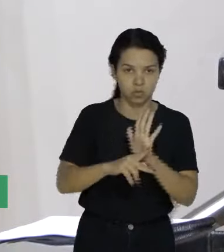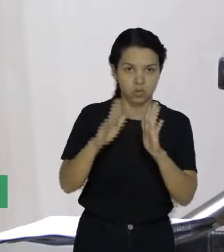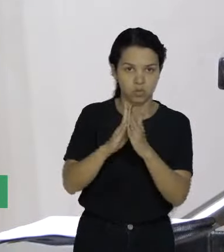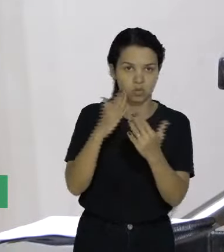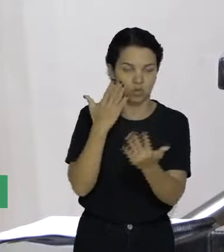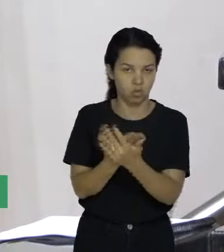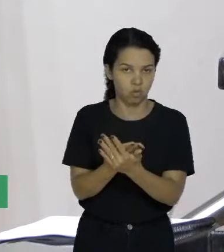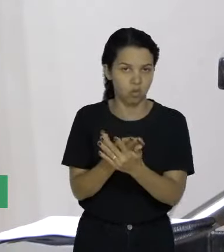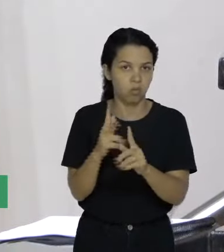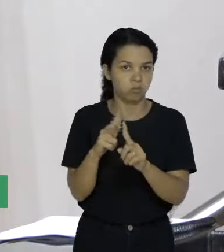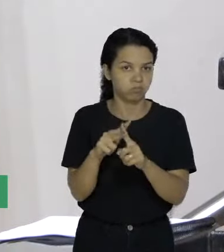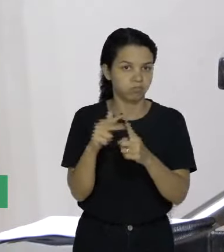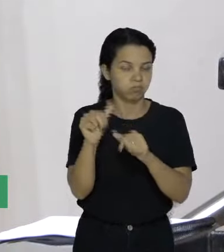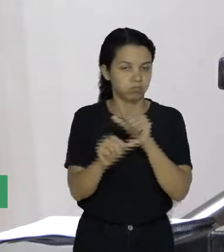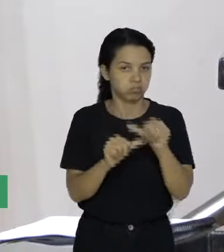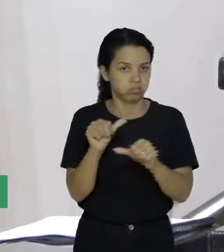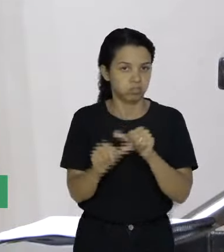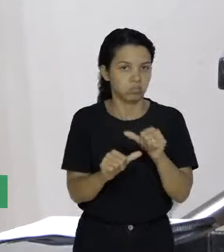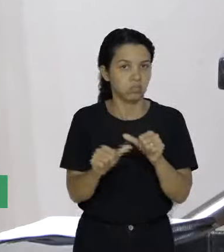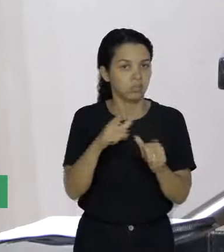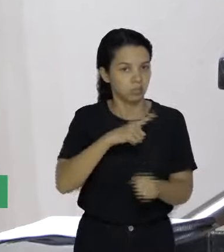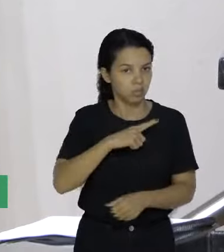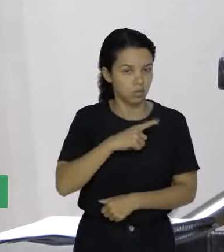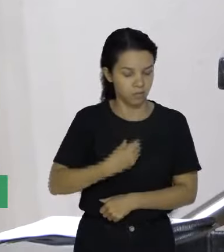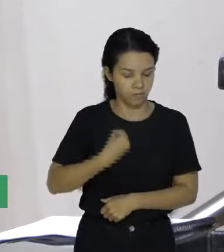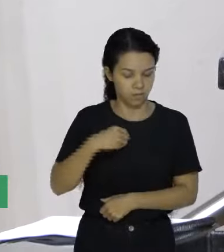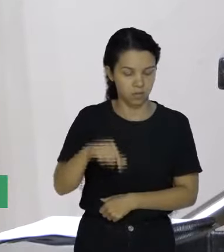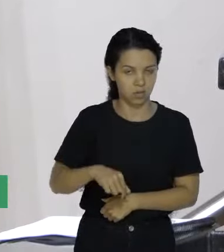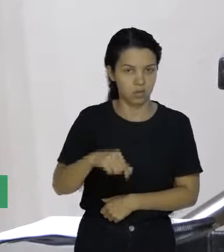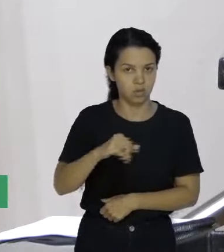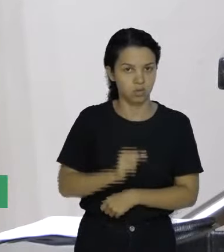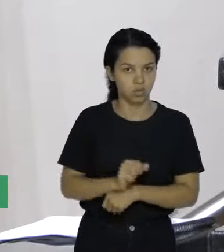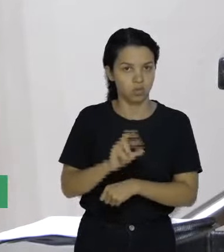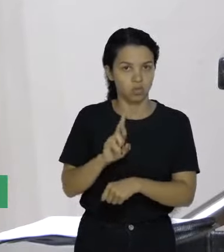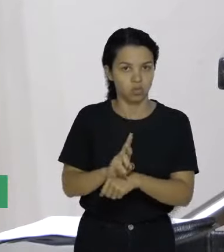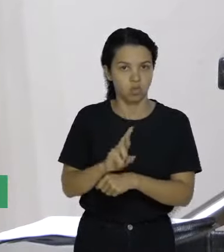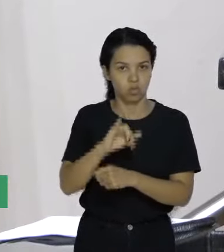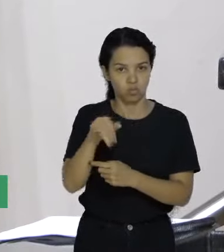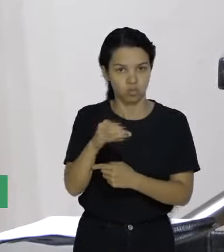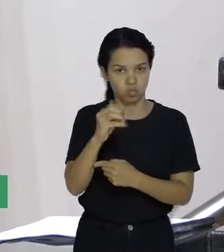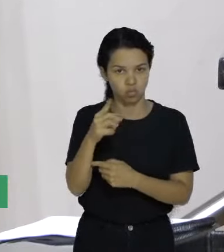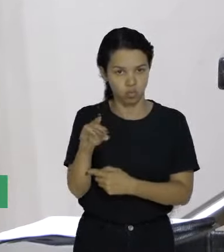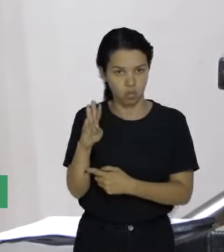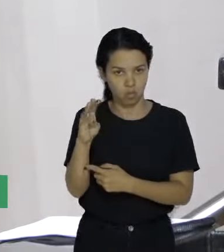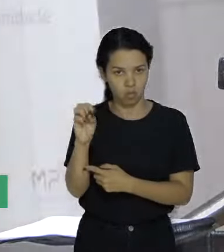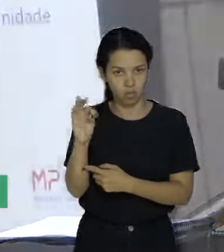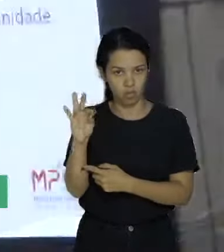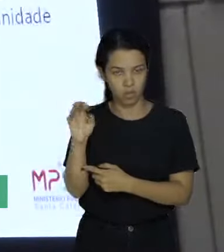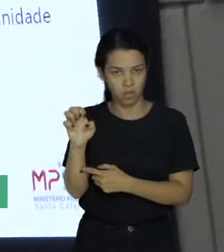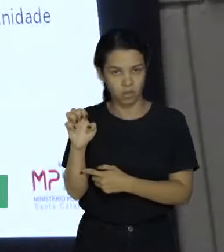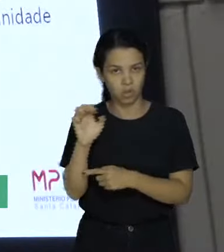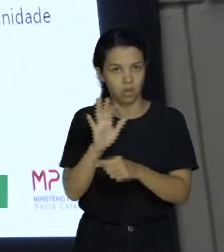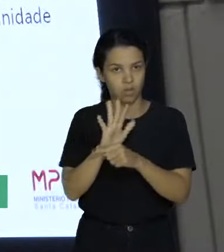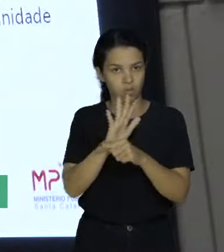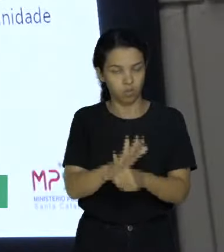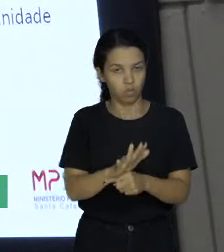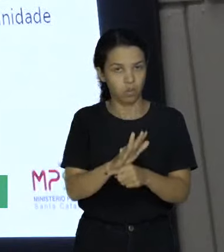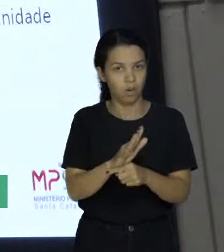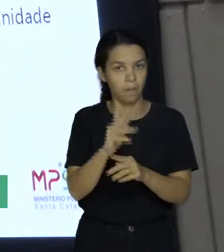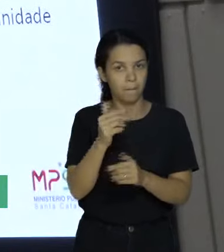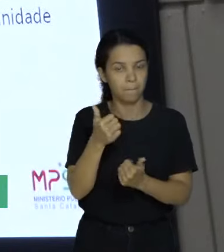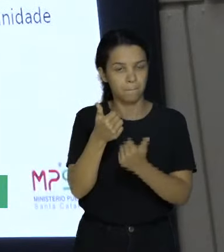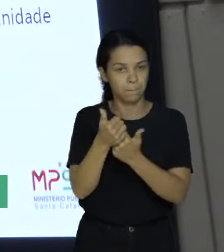né temos aqui a presença do Dr João botega coordenador do Centro de Apoio da infância e juventude o que que é o Projeto